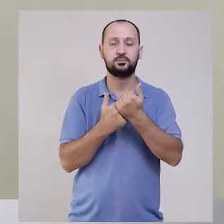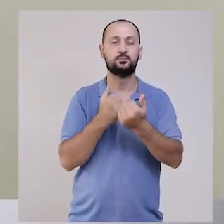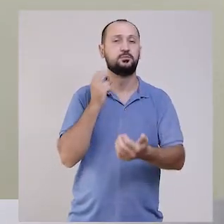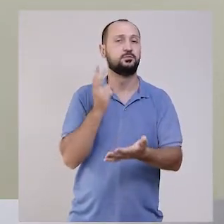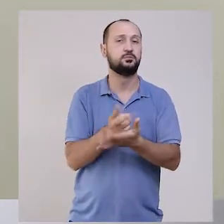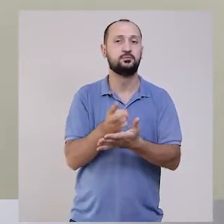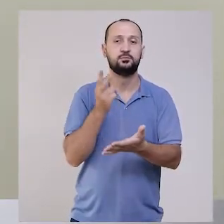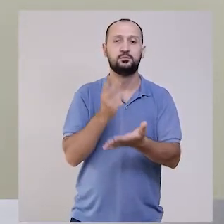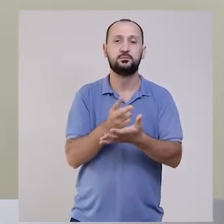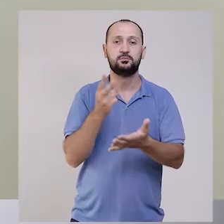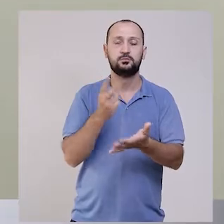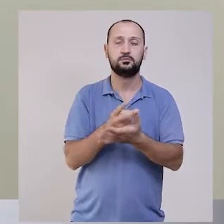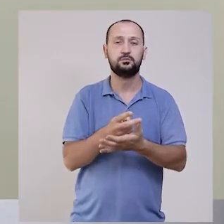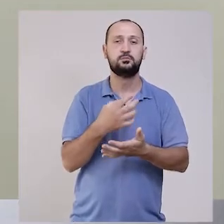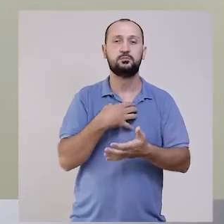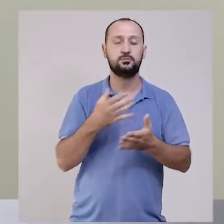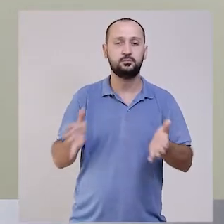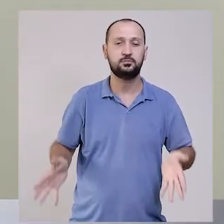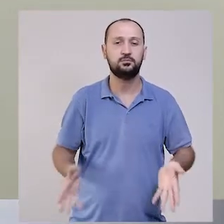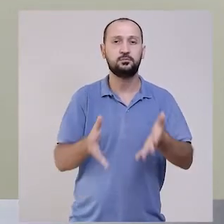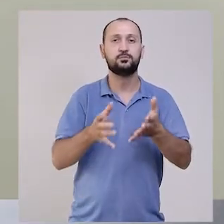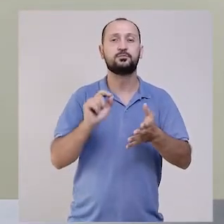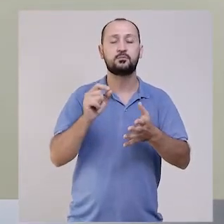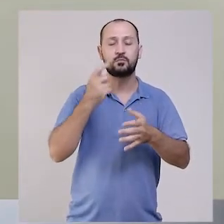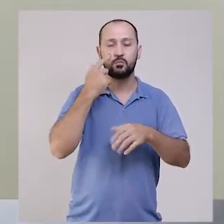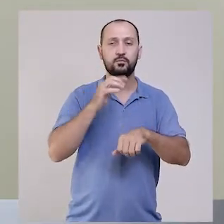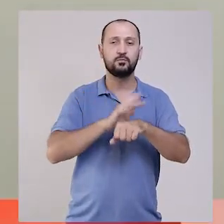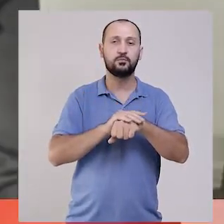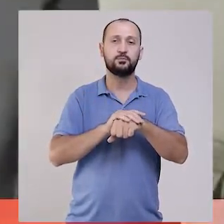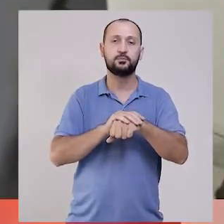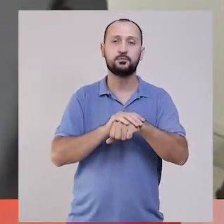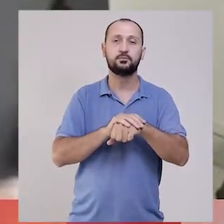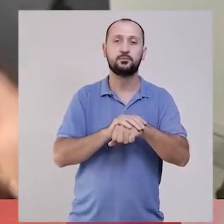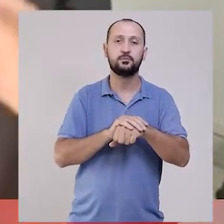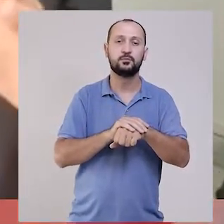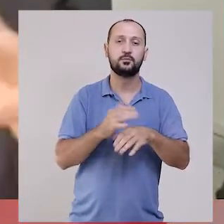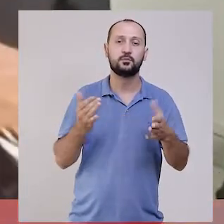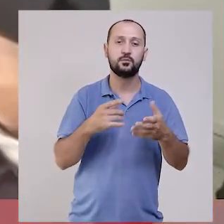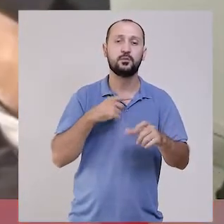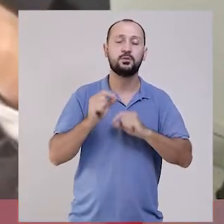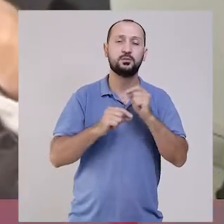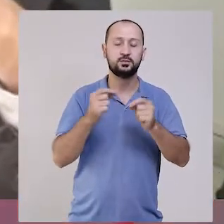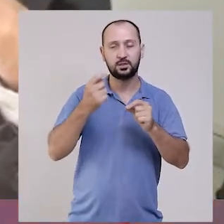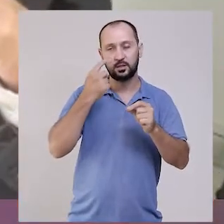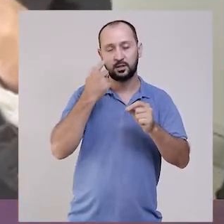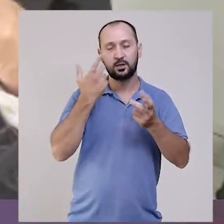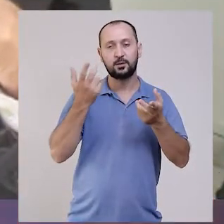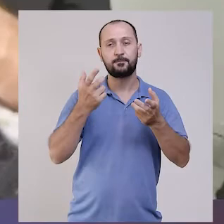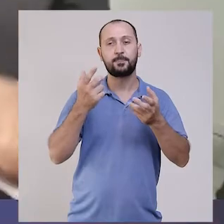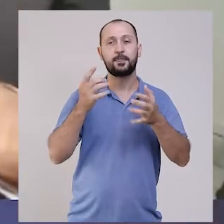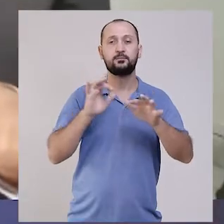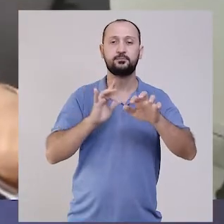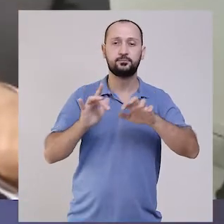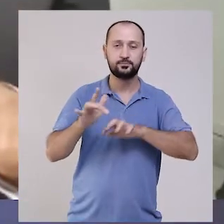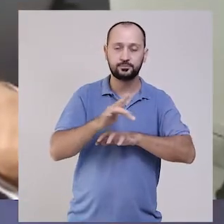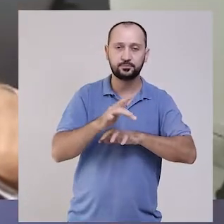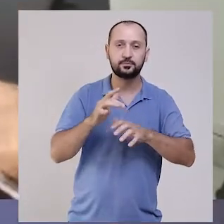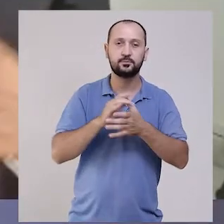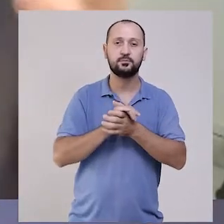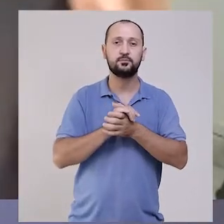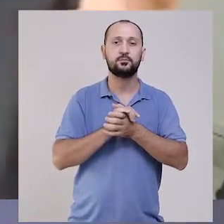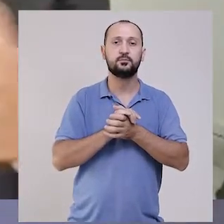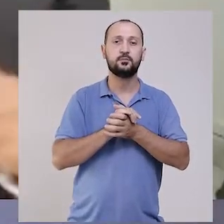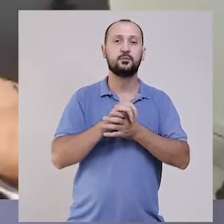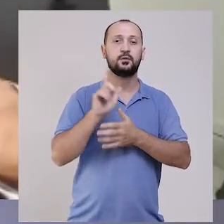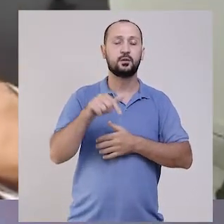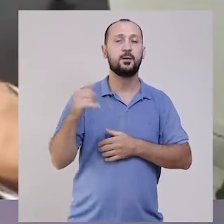incentivei, nesse período, um apoio à distância. Hoje nós temos as redes sociais, né, extremamente importantes